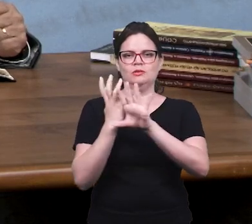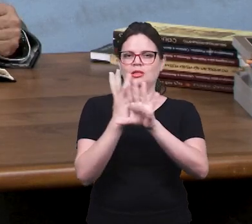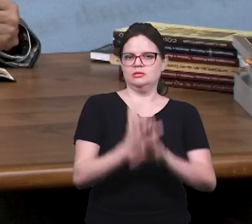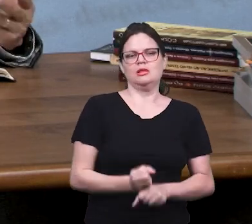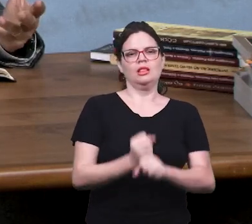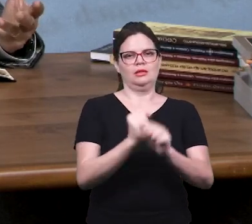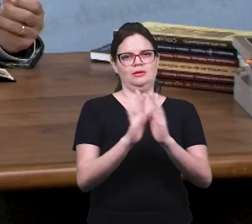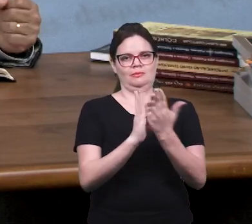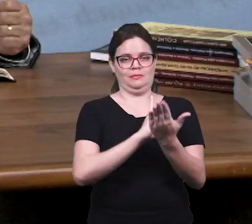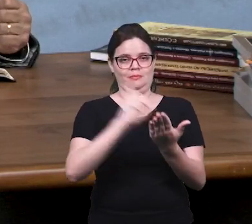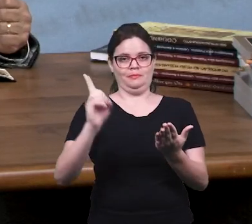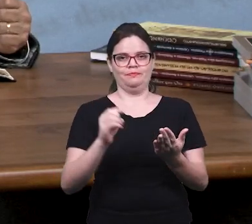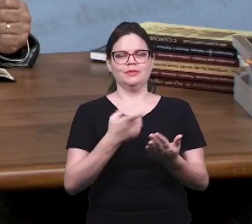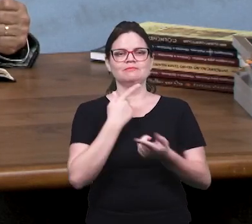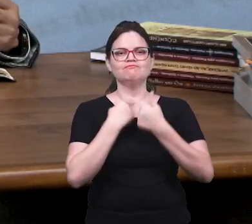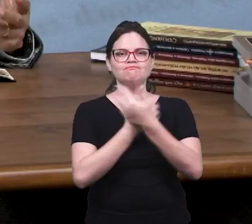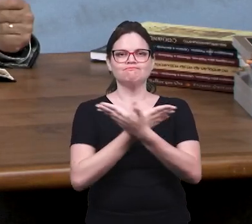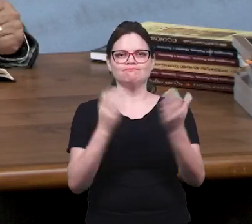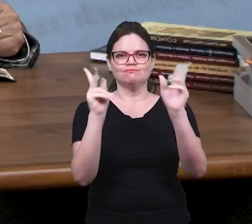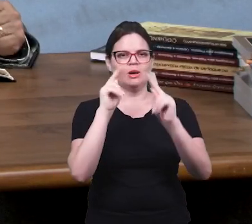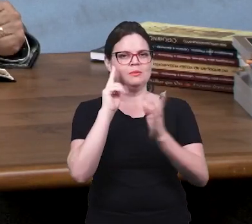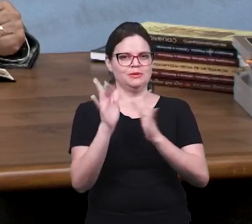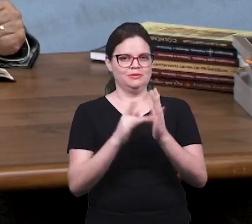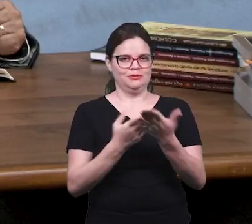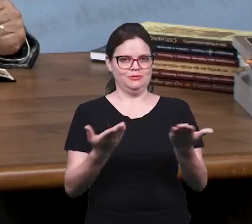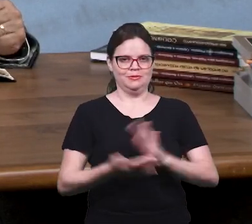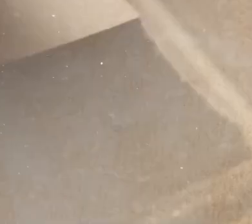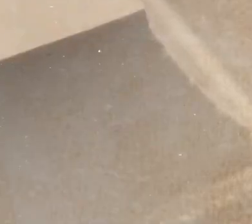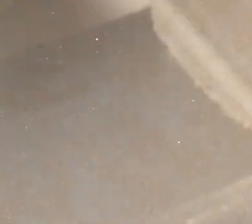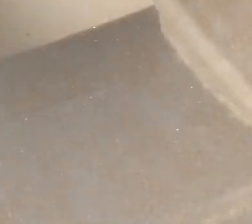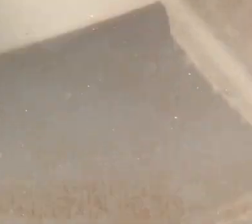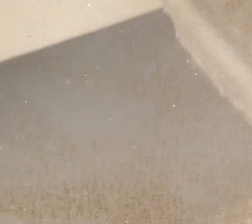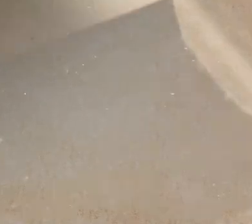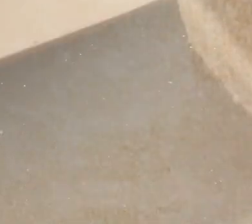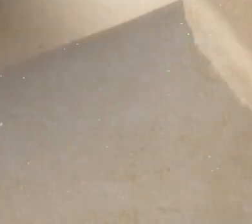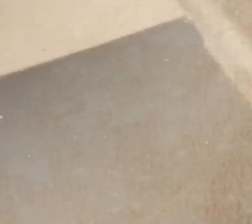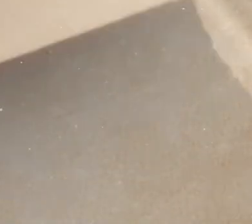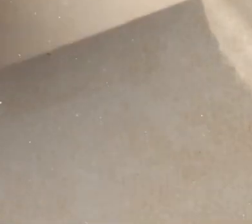Desejamos a todos a paz do Senhor Jesus.